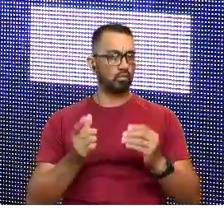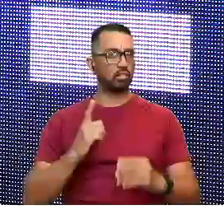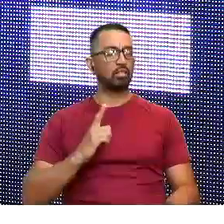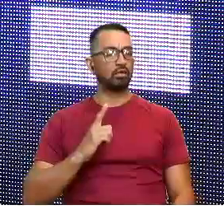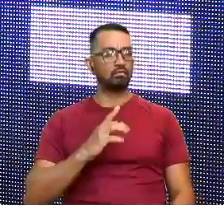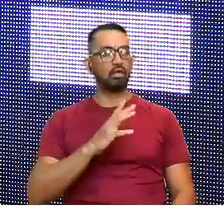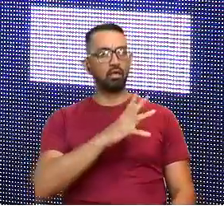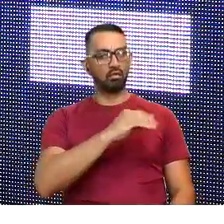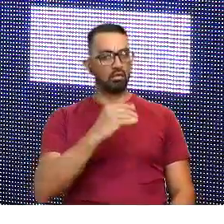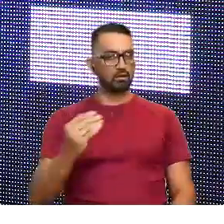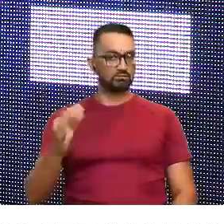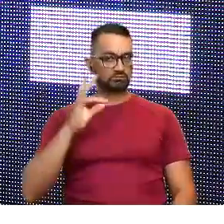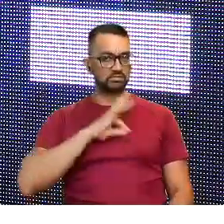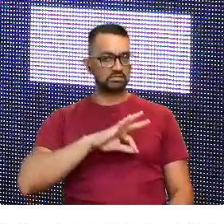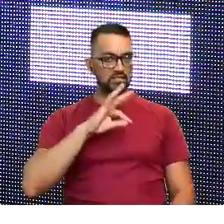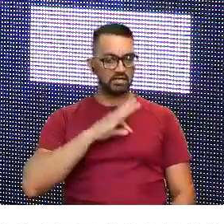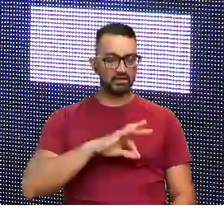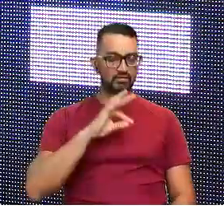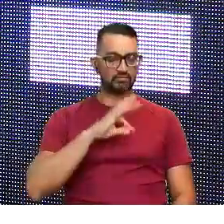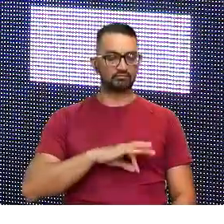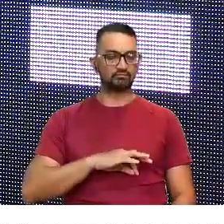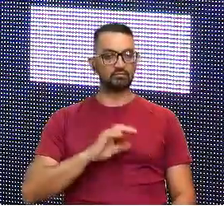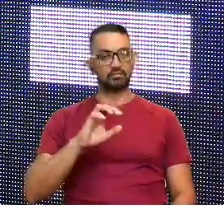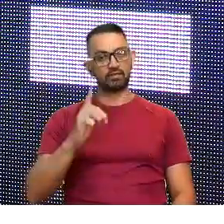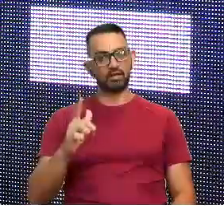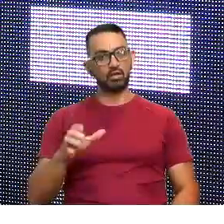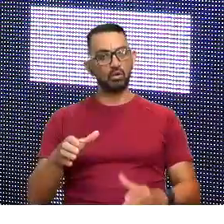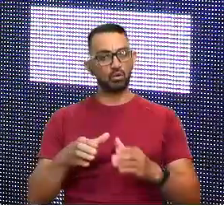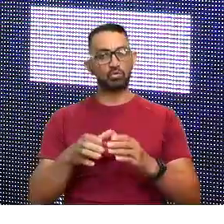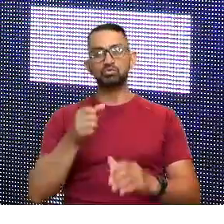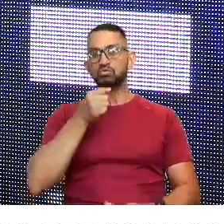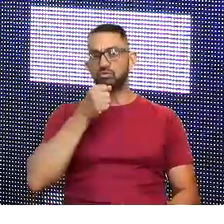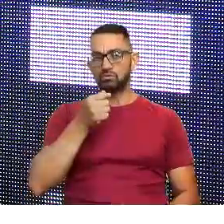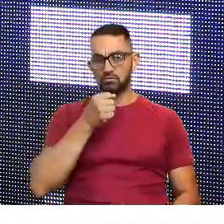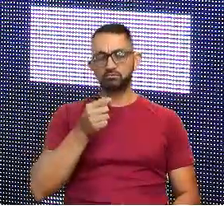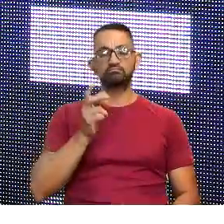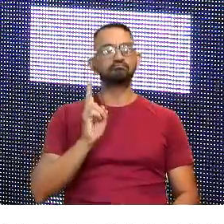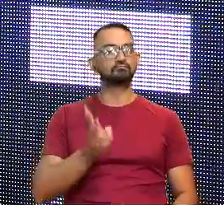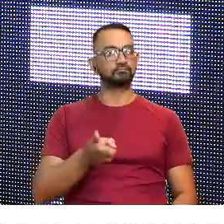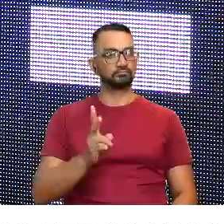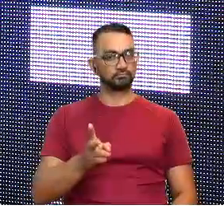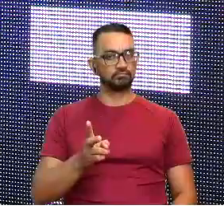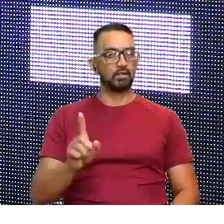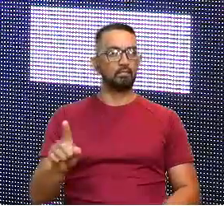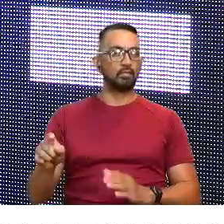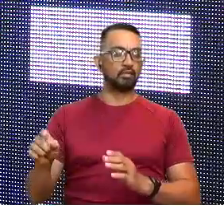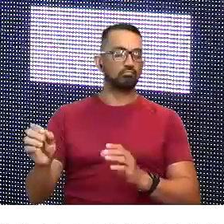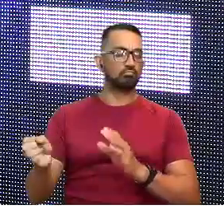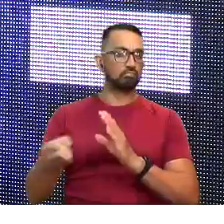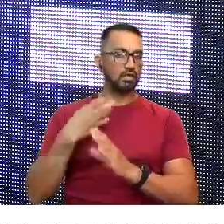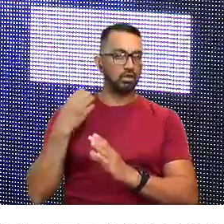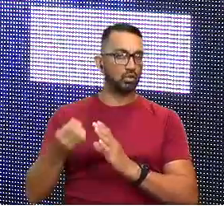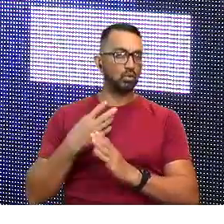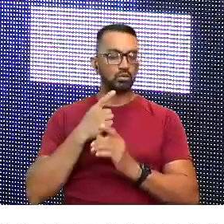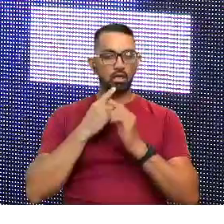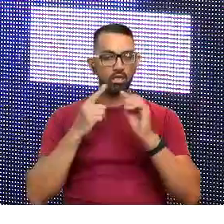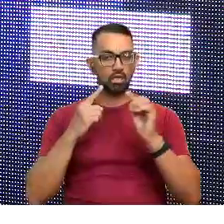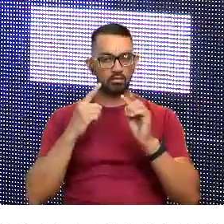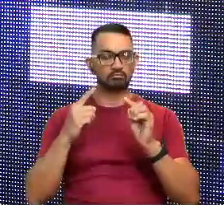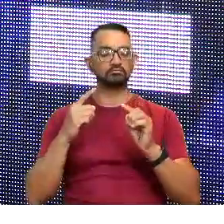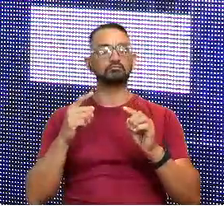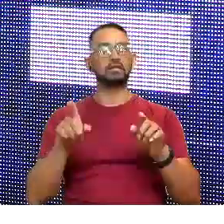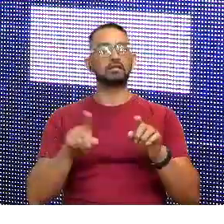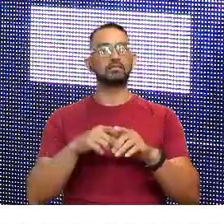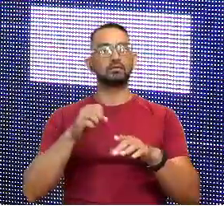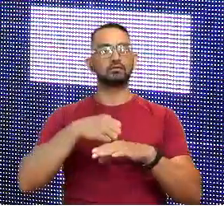até que ponto realmente eles não estão recebendo os salários Claro a nossa equipe de jornalismo sempre recebendo denúncias da população